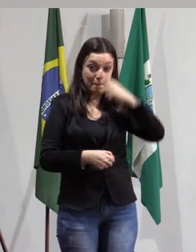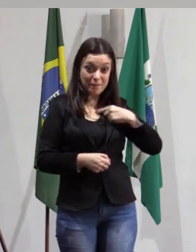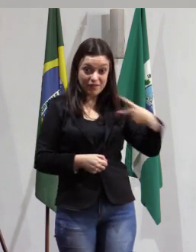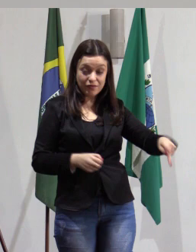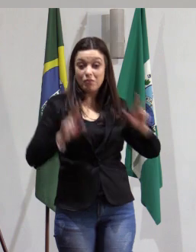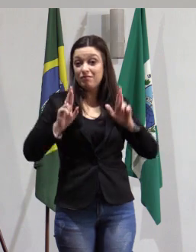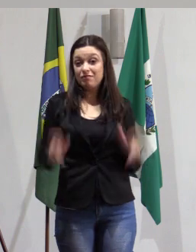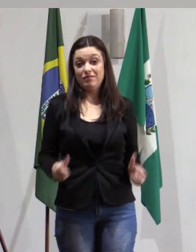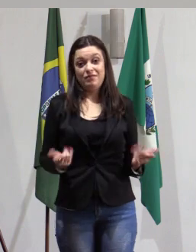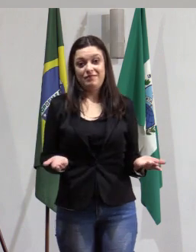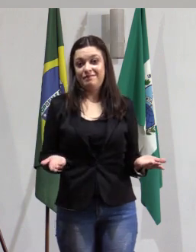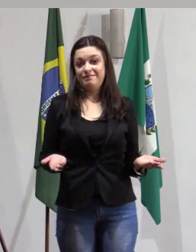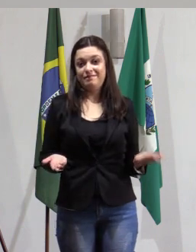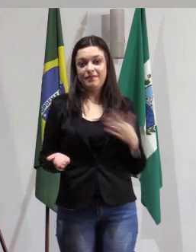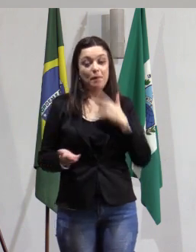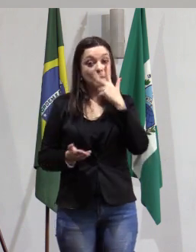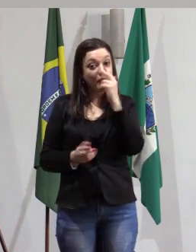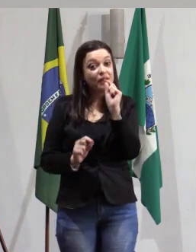afinal, como disse,